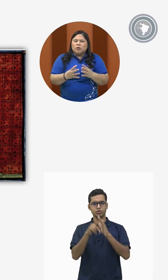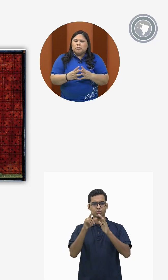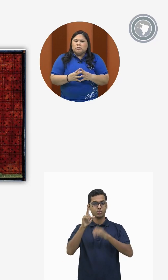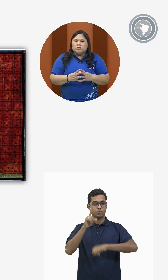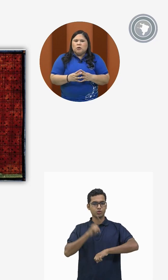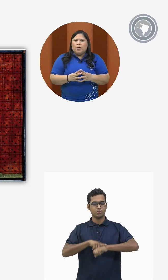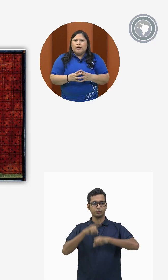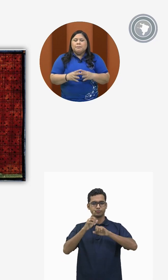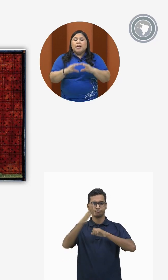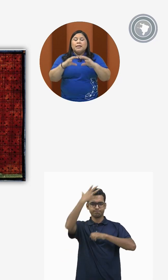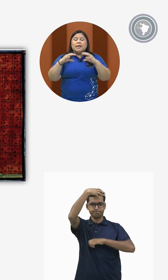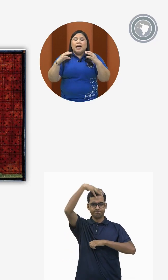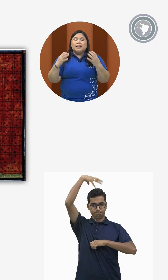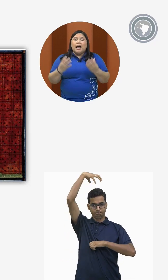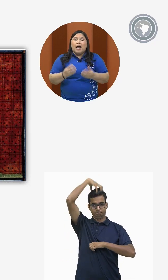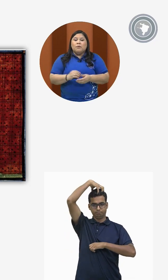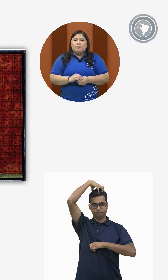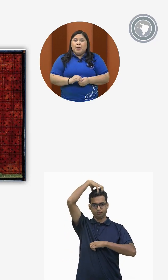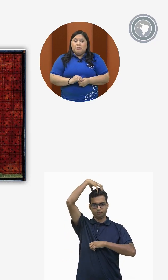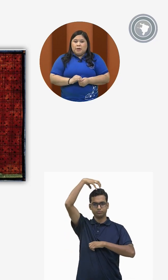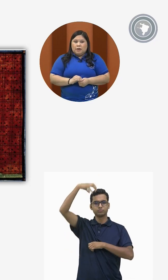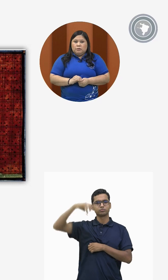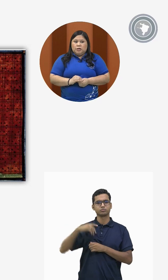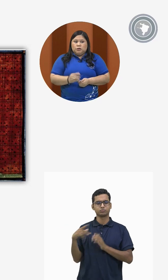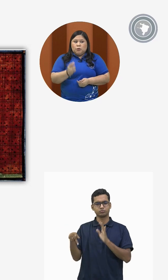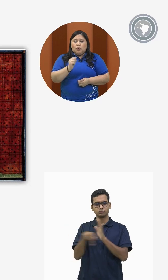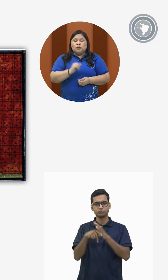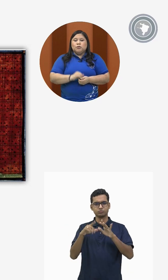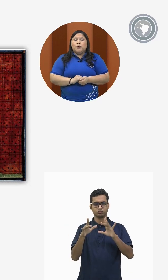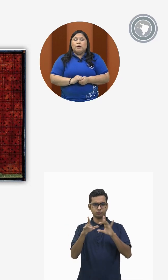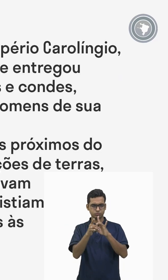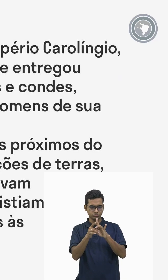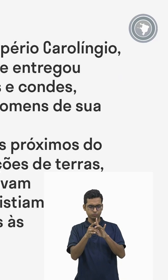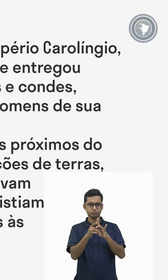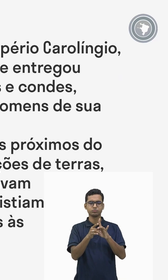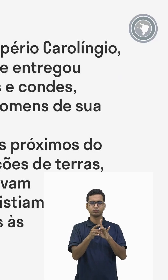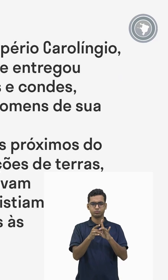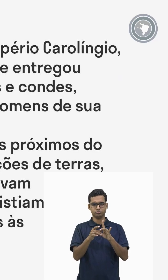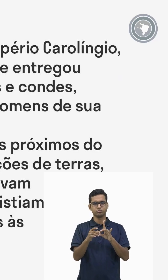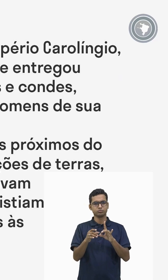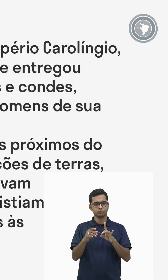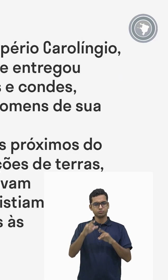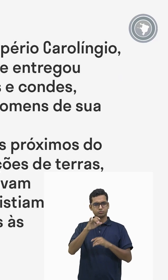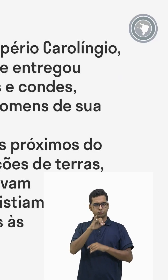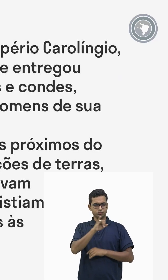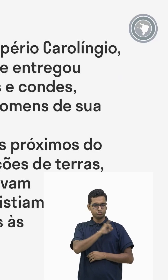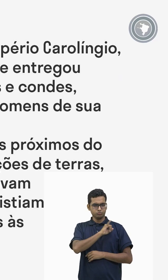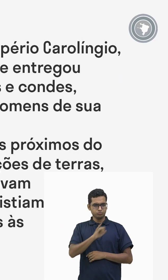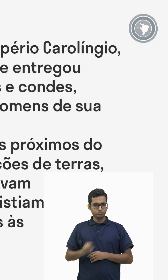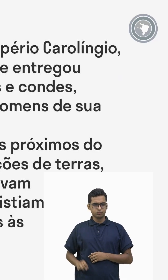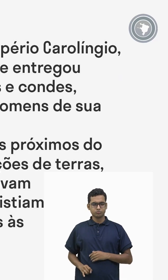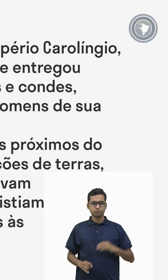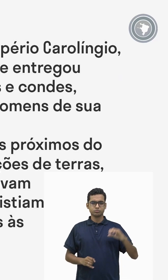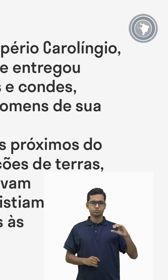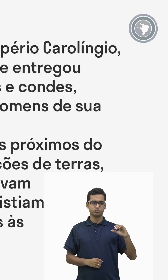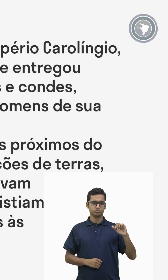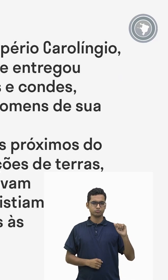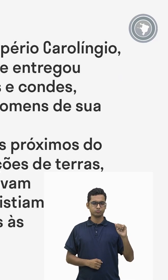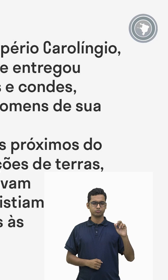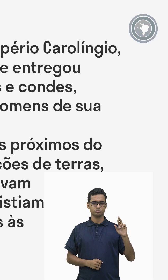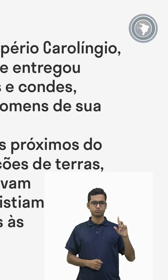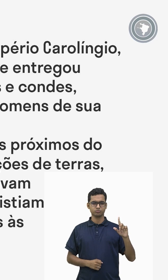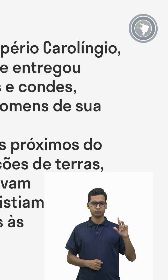coroação importante então aí ligada ao Império Carolíngio. Continuemos. Para a administração das terras do Império